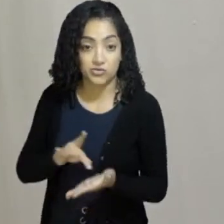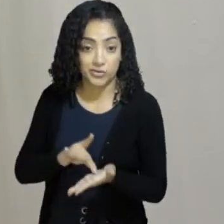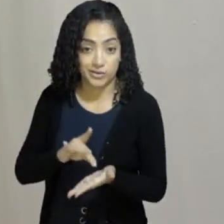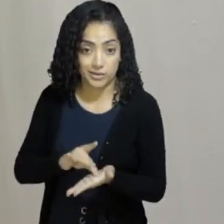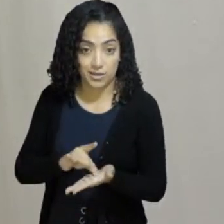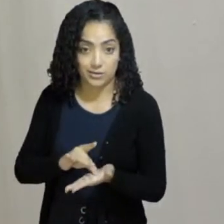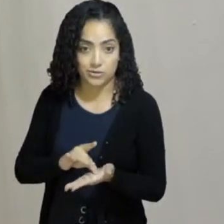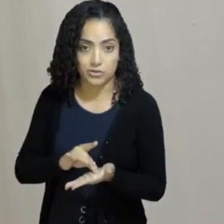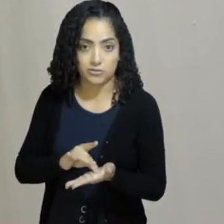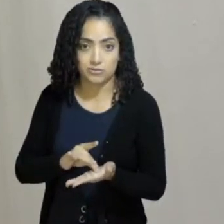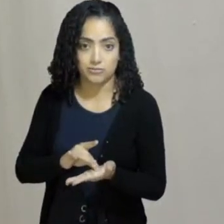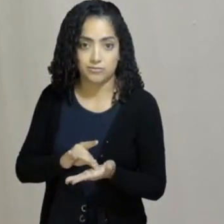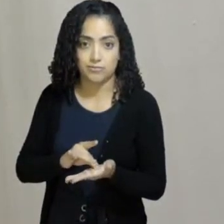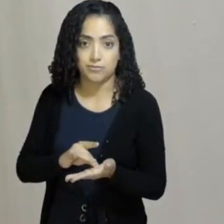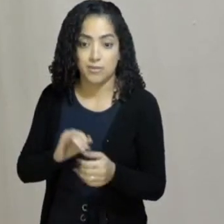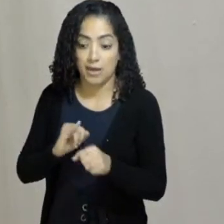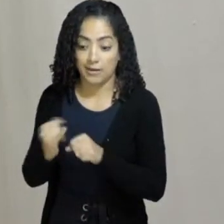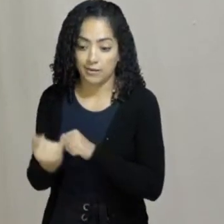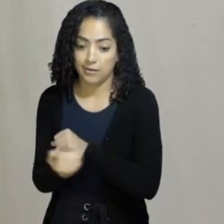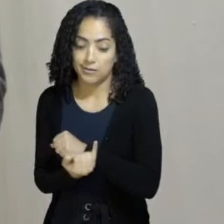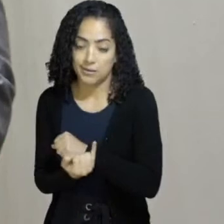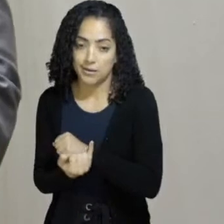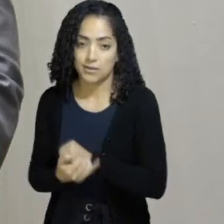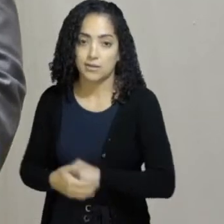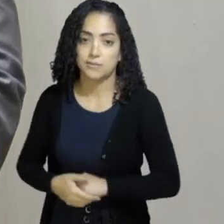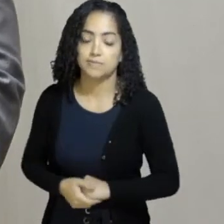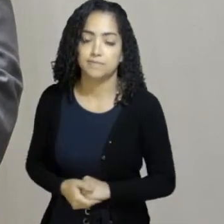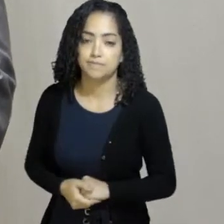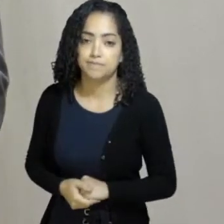nessa ilha em relação